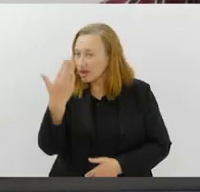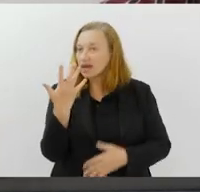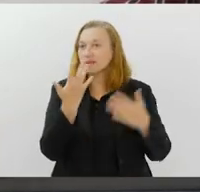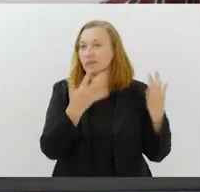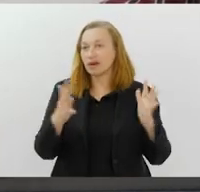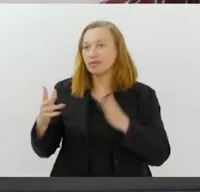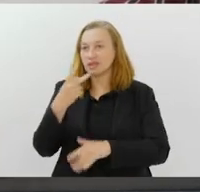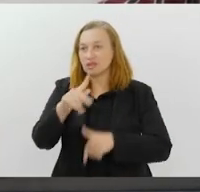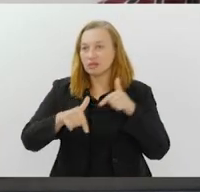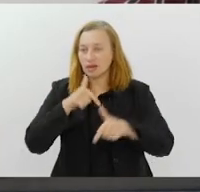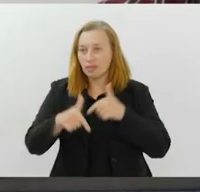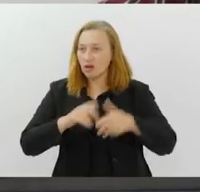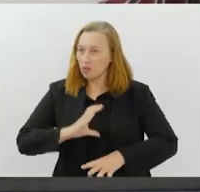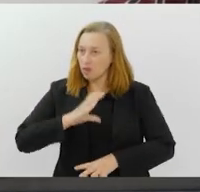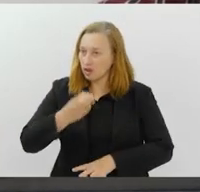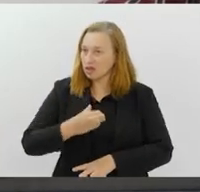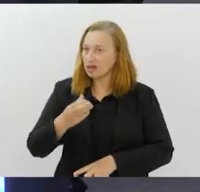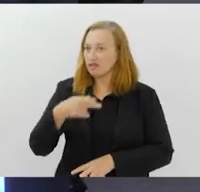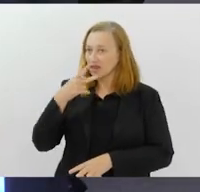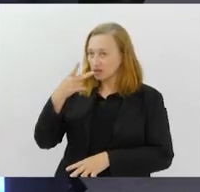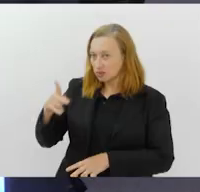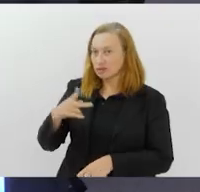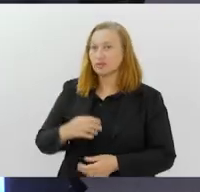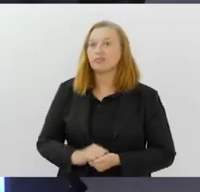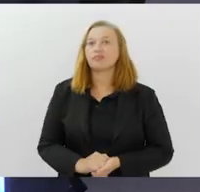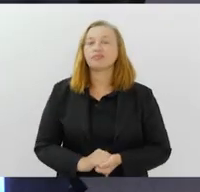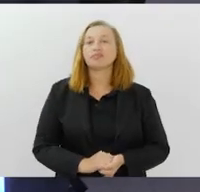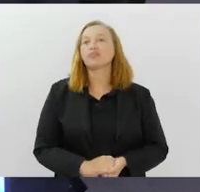trabalho pela sua coragem a palavra é